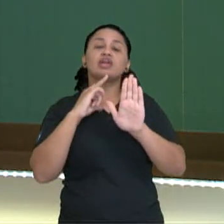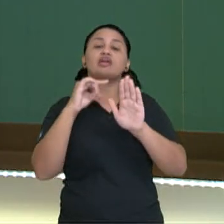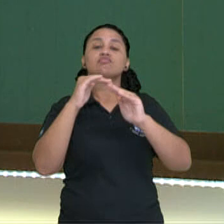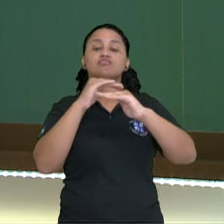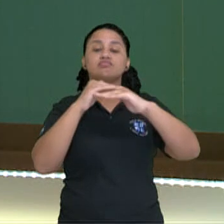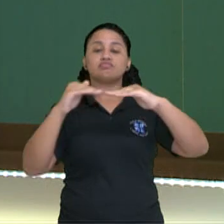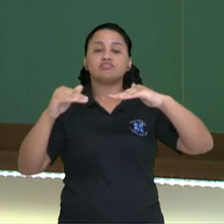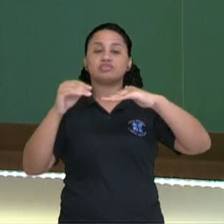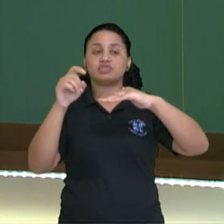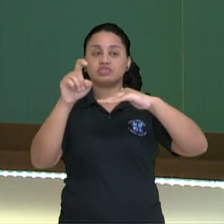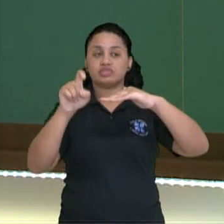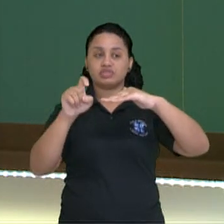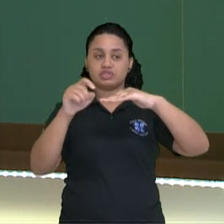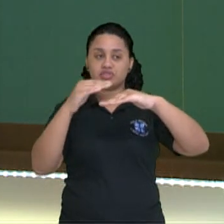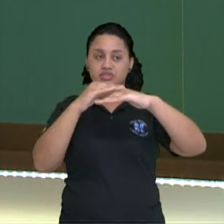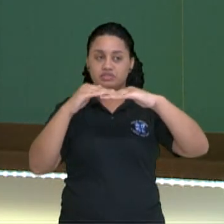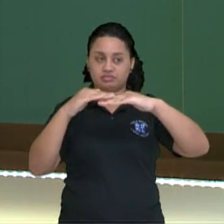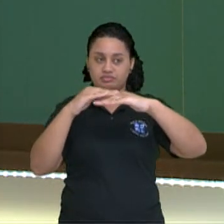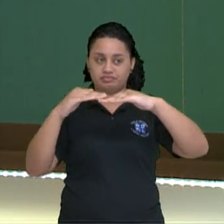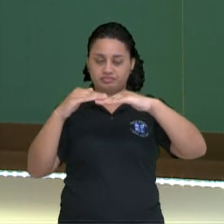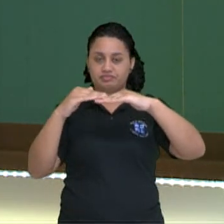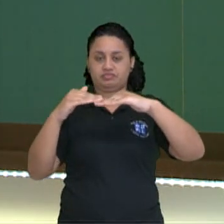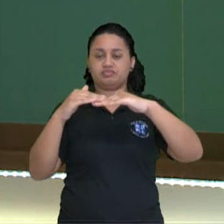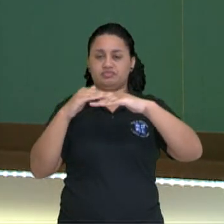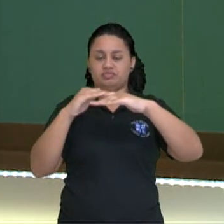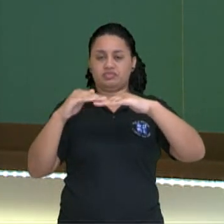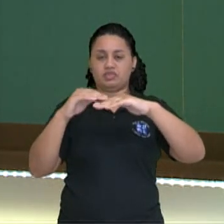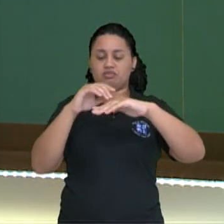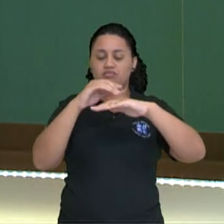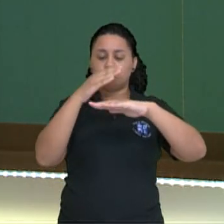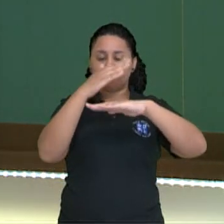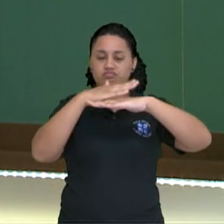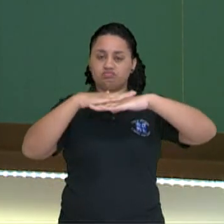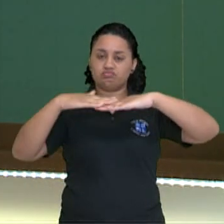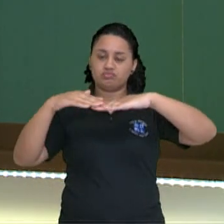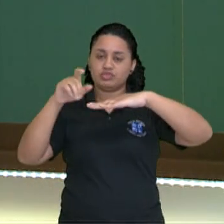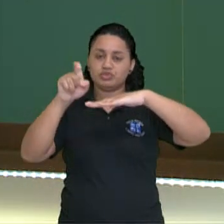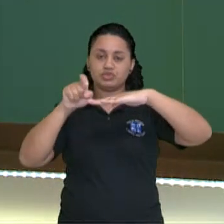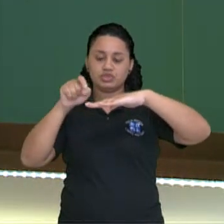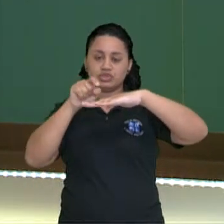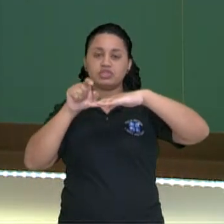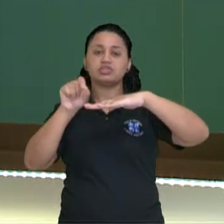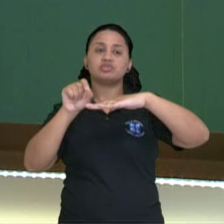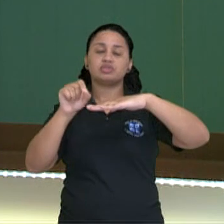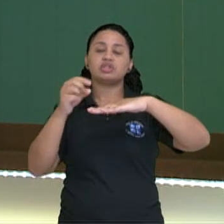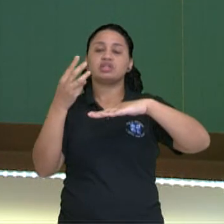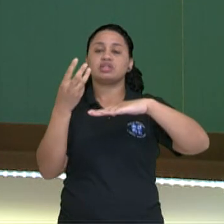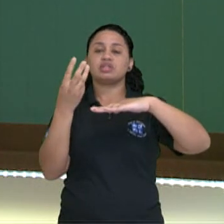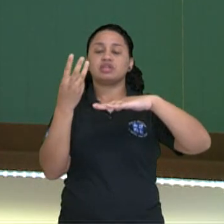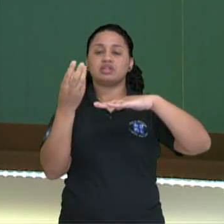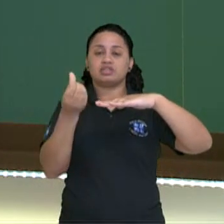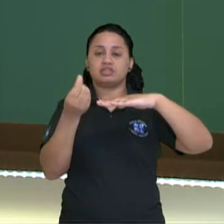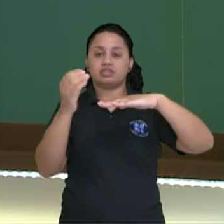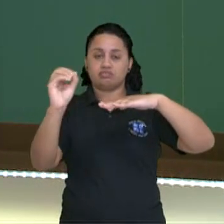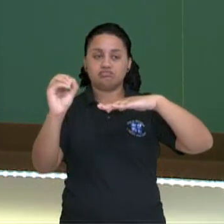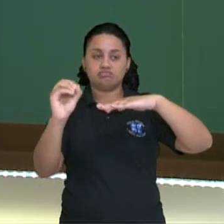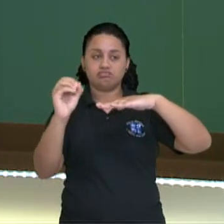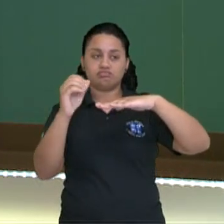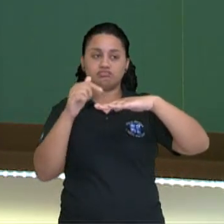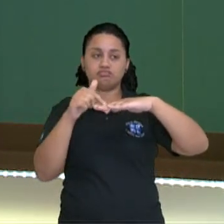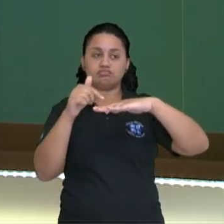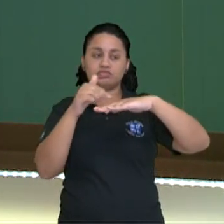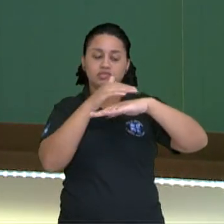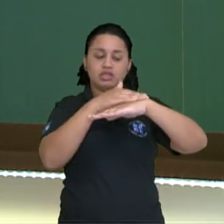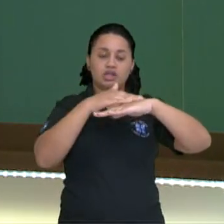X. Aqui no quarto, o ângulo X que está no eixo X é o ângulo de 360 graus. Aqui no segundo